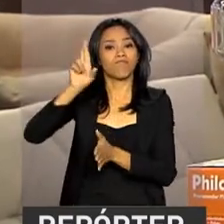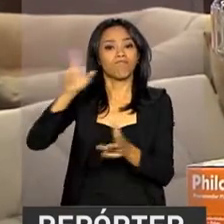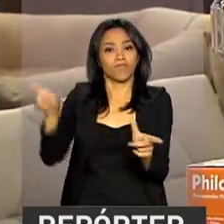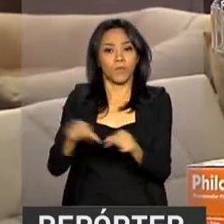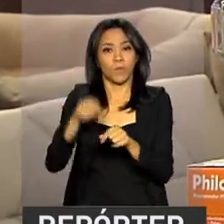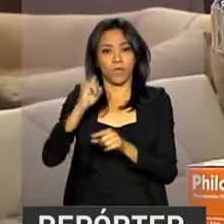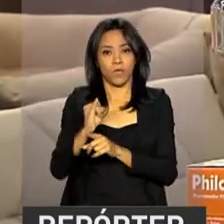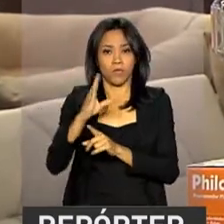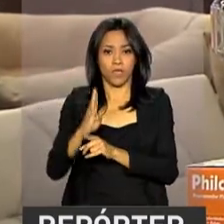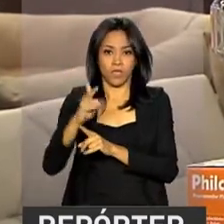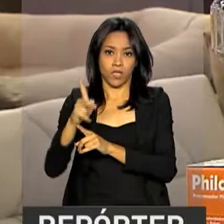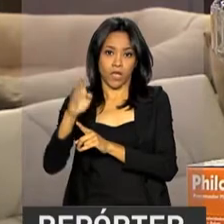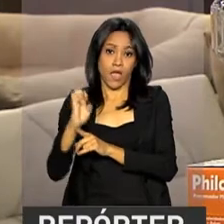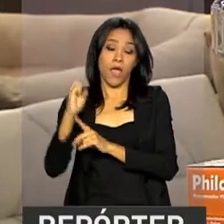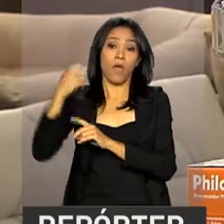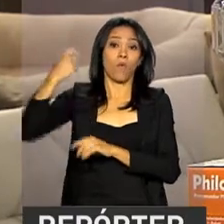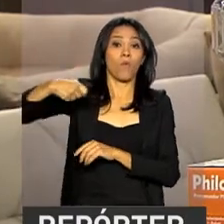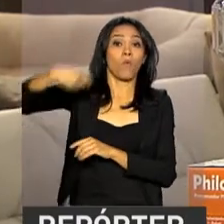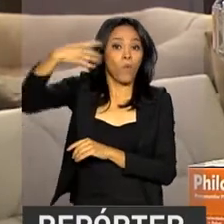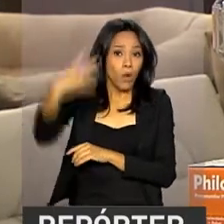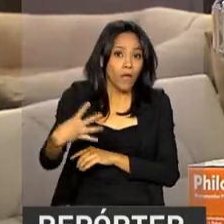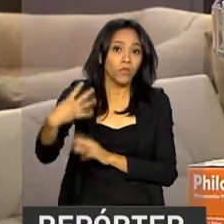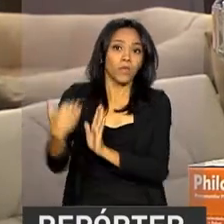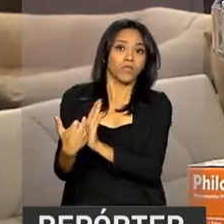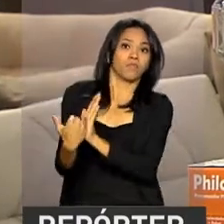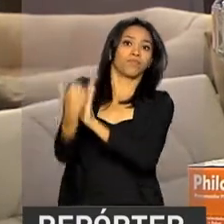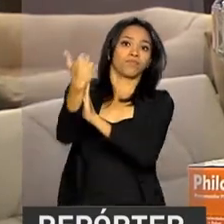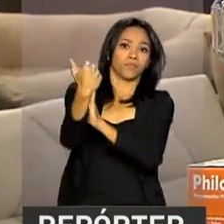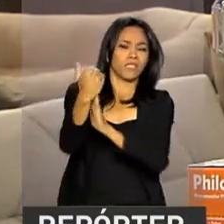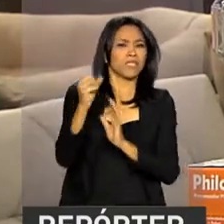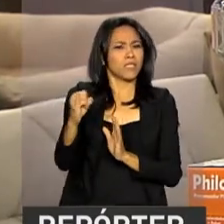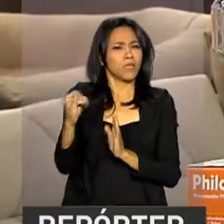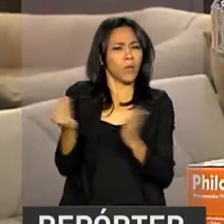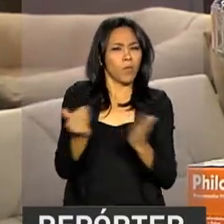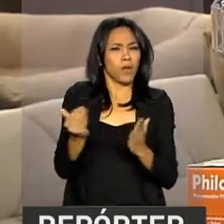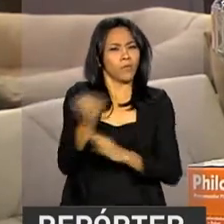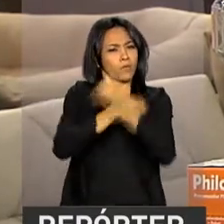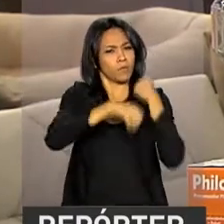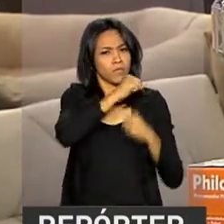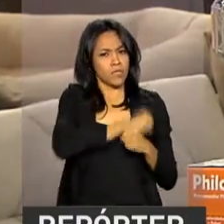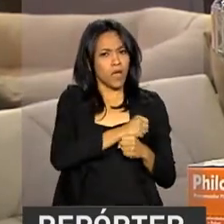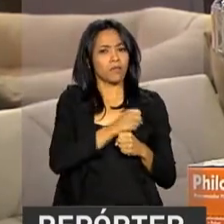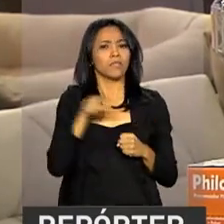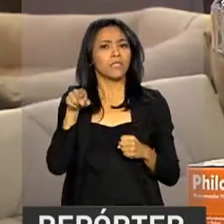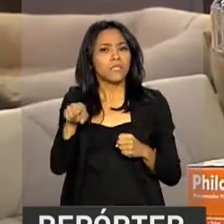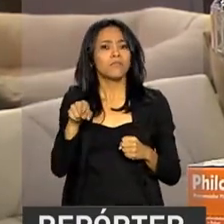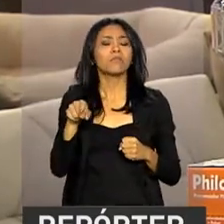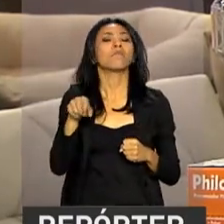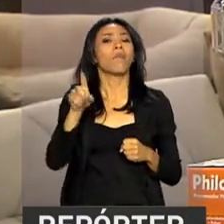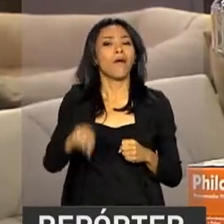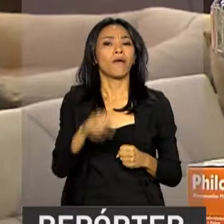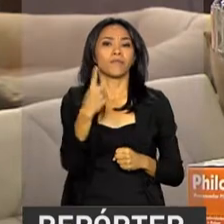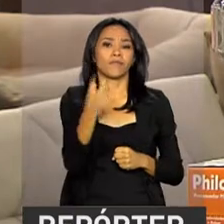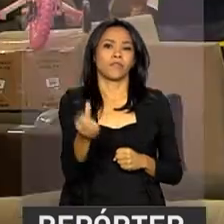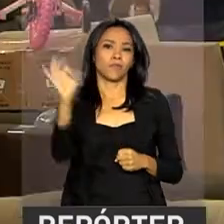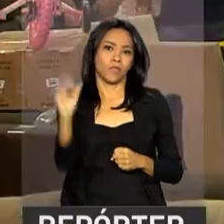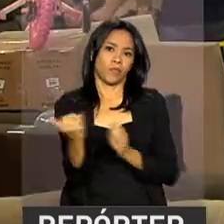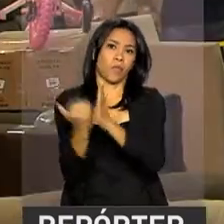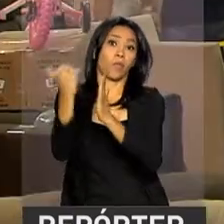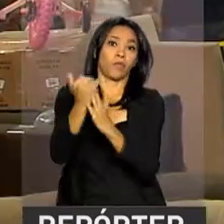quarto mês consecutivo de alta se comparado ao mesmo período do ano passado o crescimento já passa dos 16 por cento